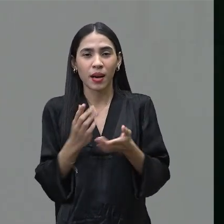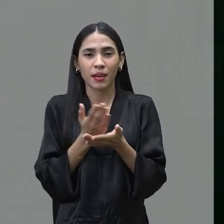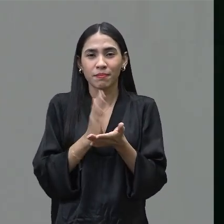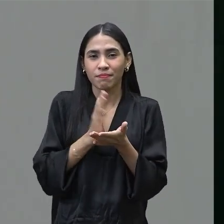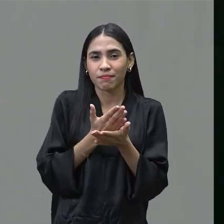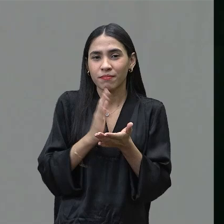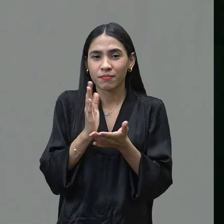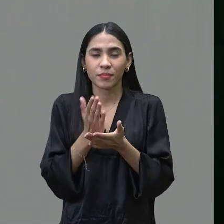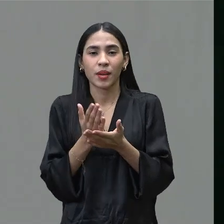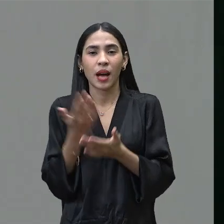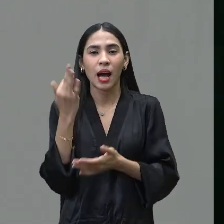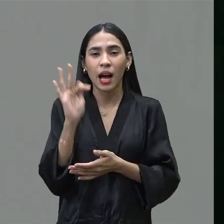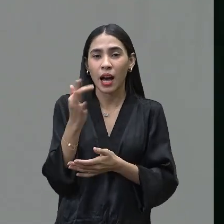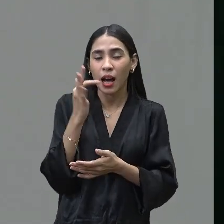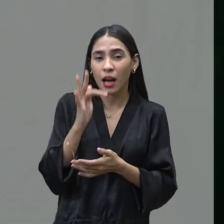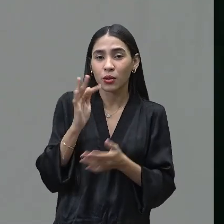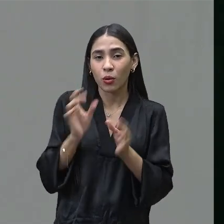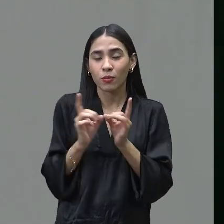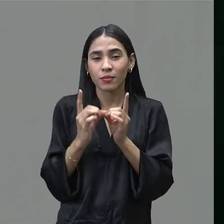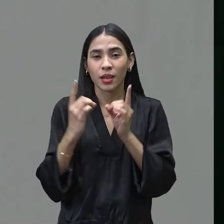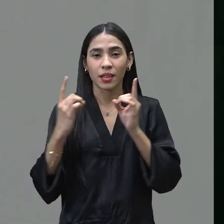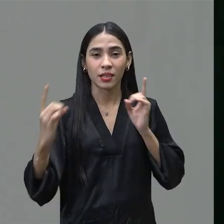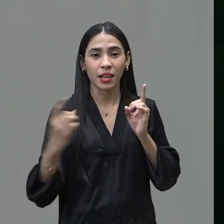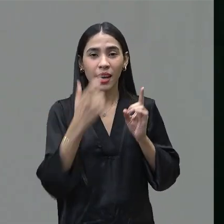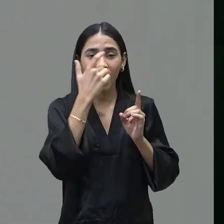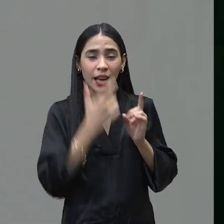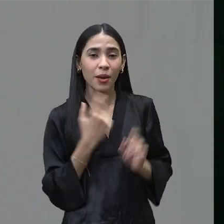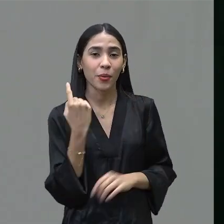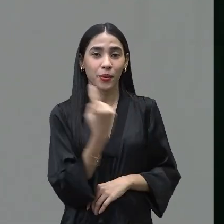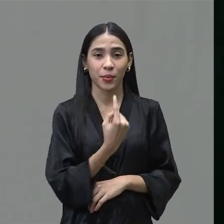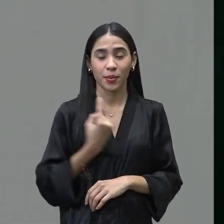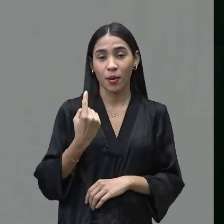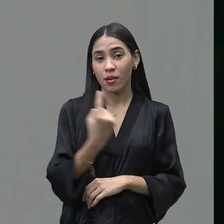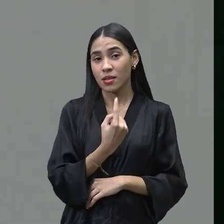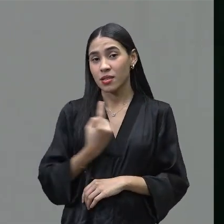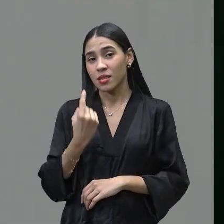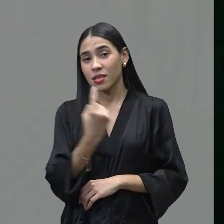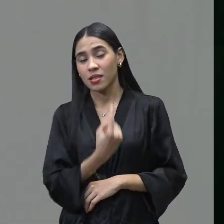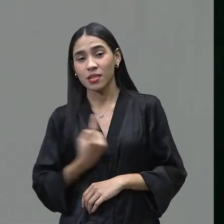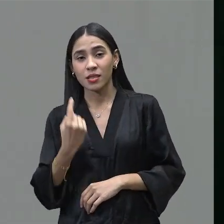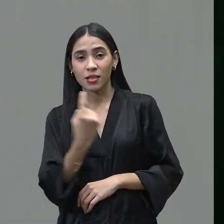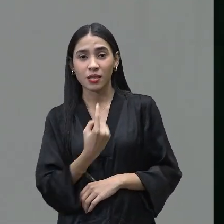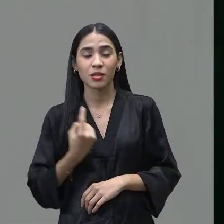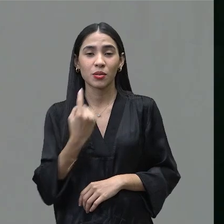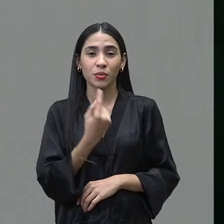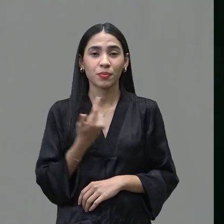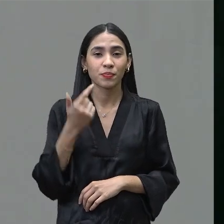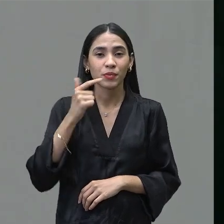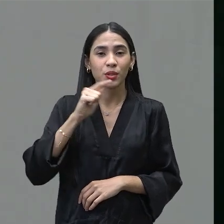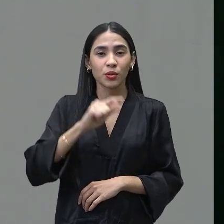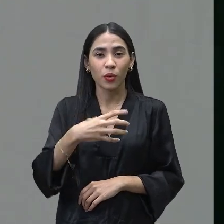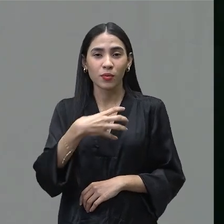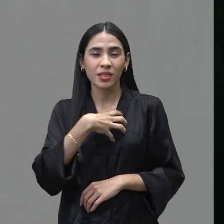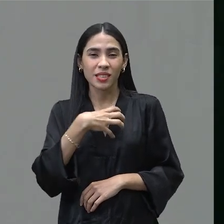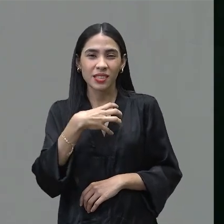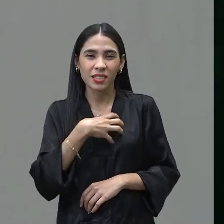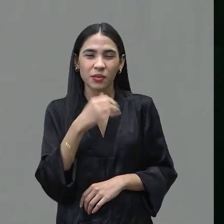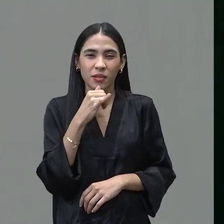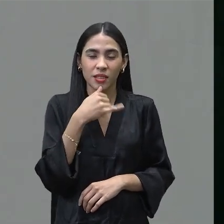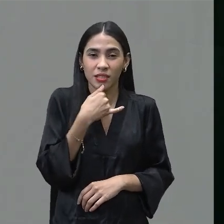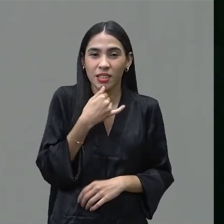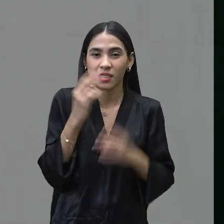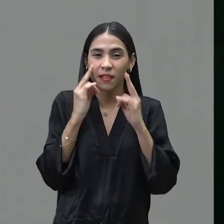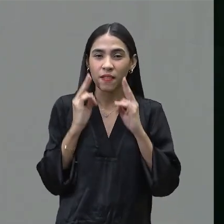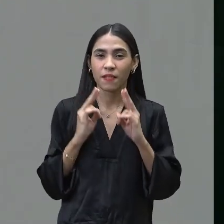da despedida. E eu, solitário, volto a face e tremo, vendo